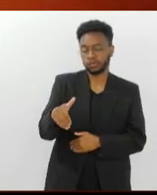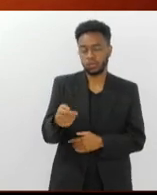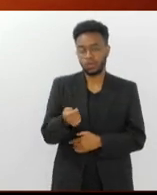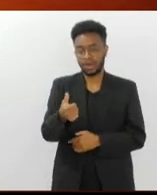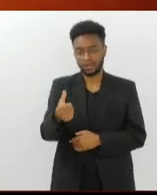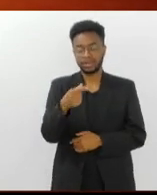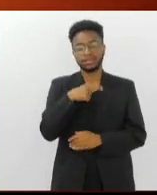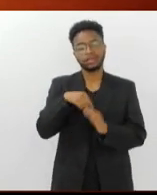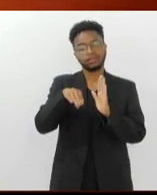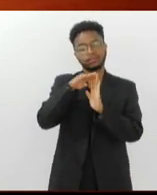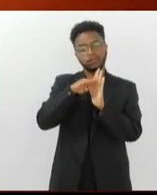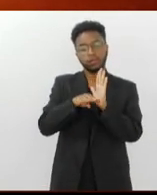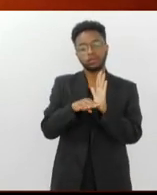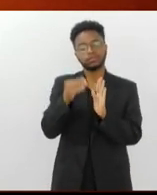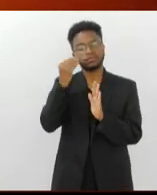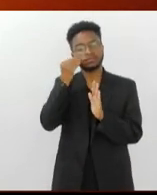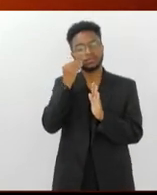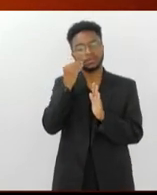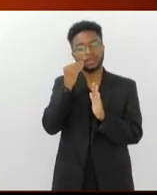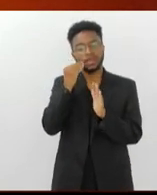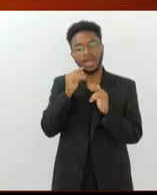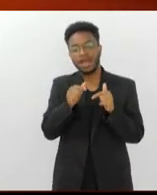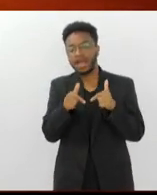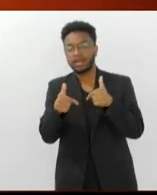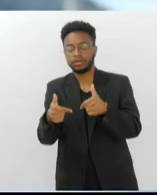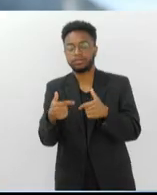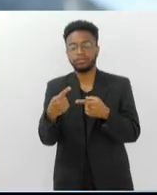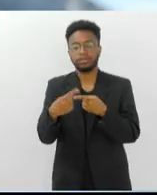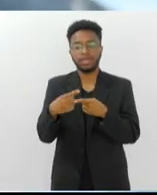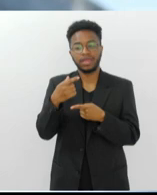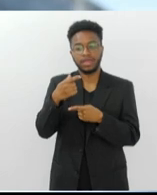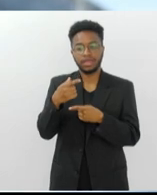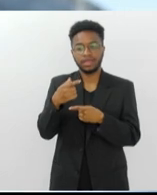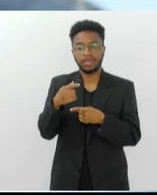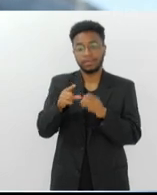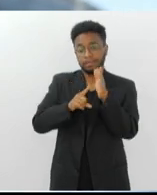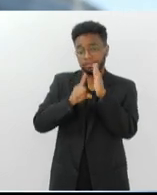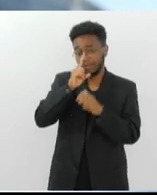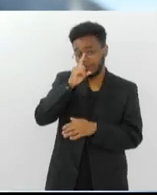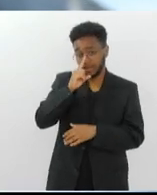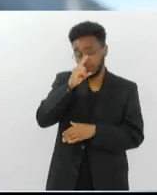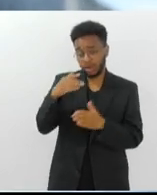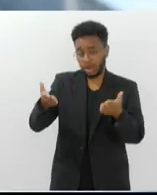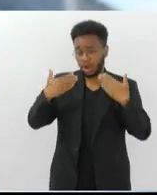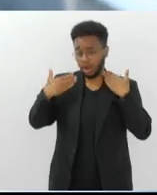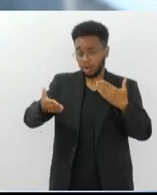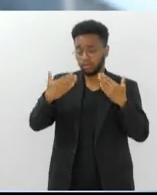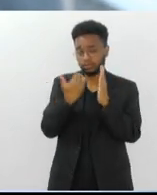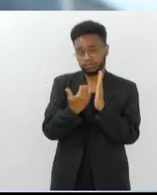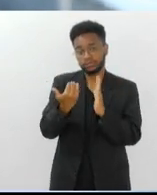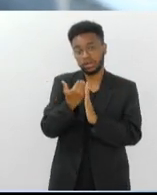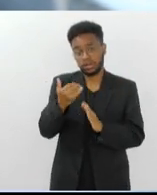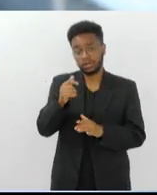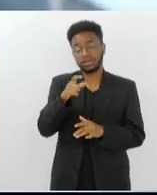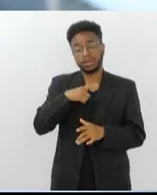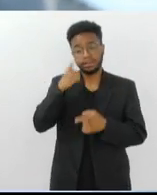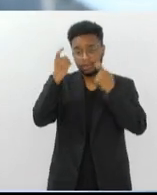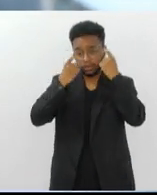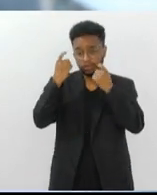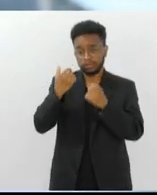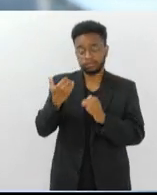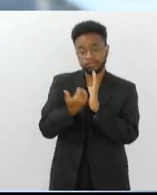estabelecendo protocolos de enfrentamento devido ao risco de calor extremo. Para os idosos, público mais vulnerável, as preocupações devem